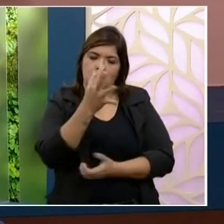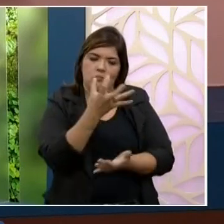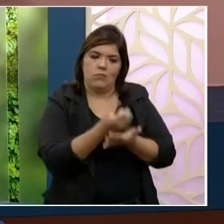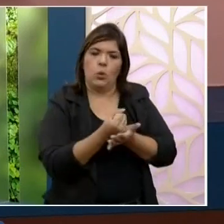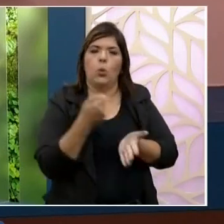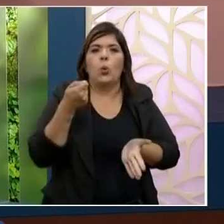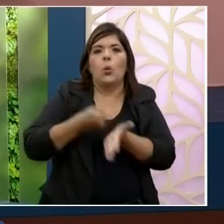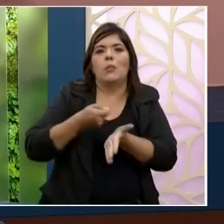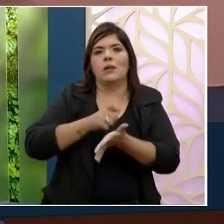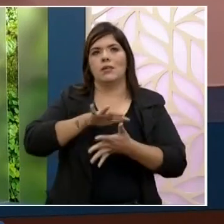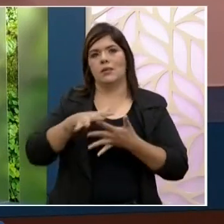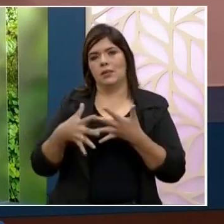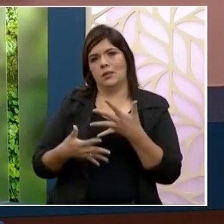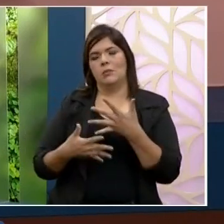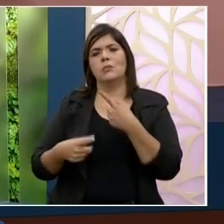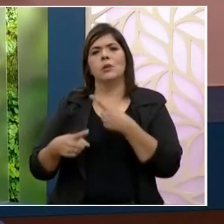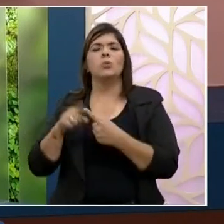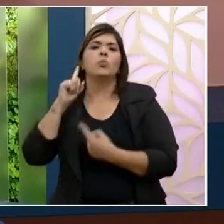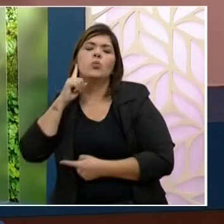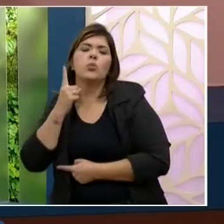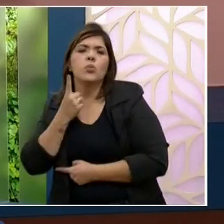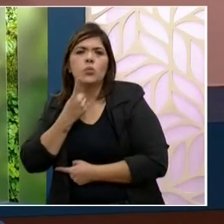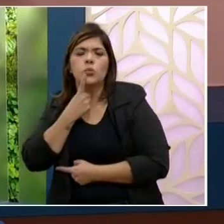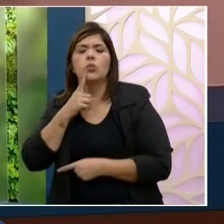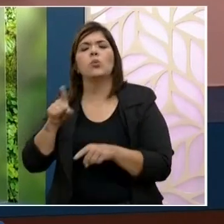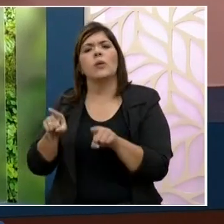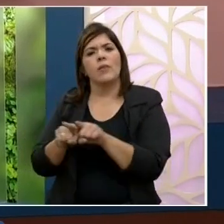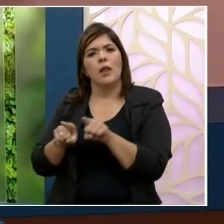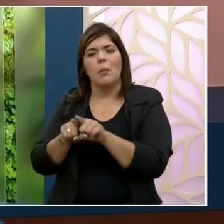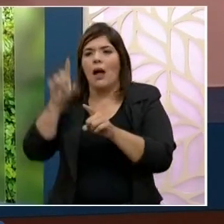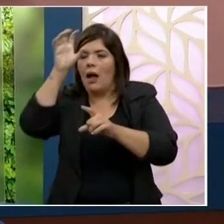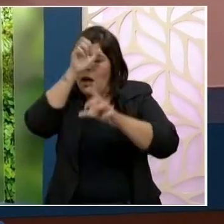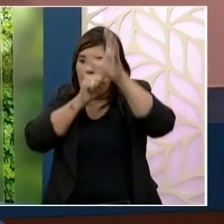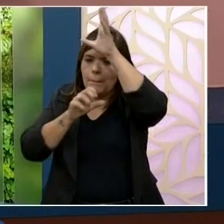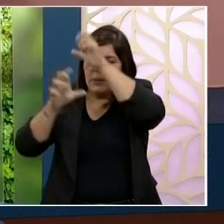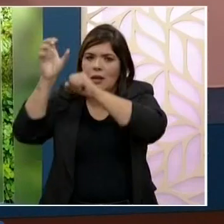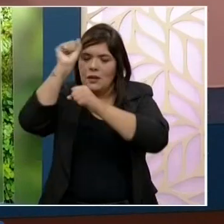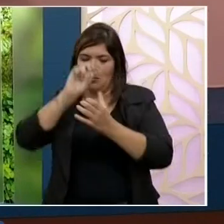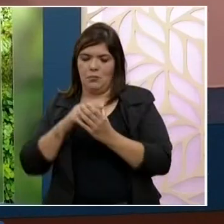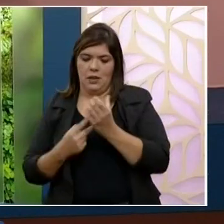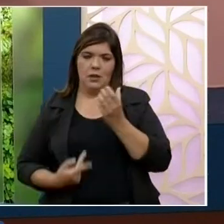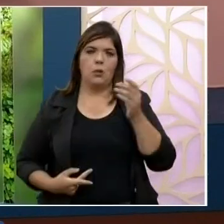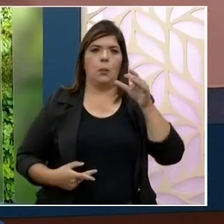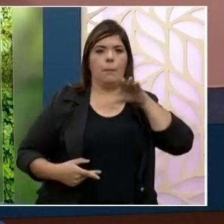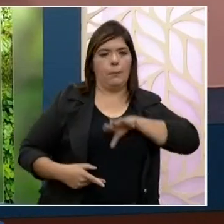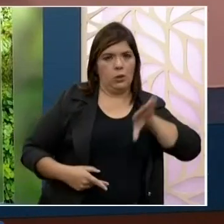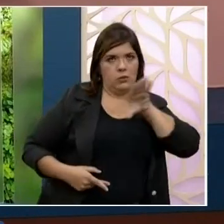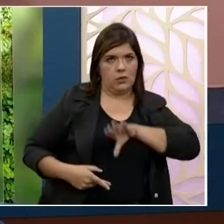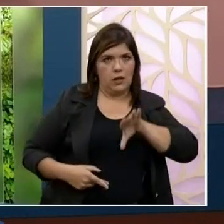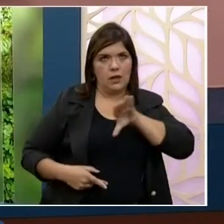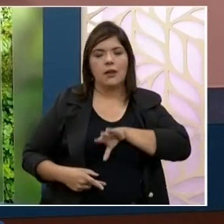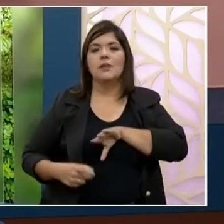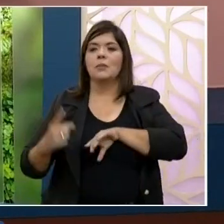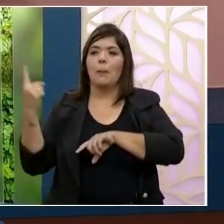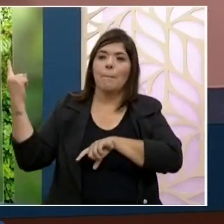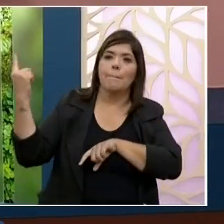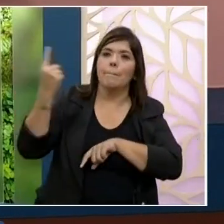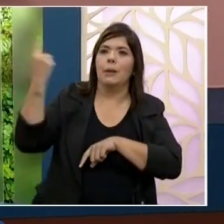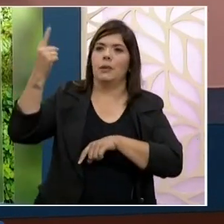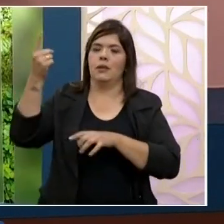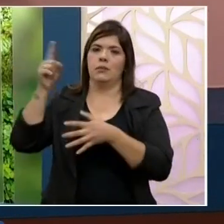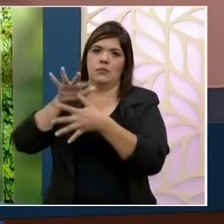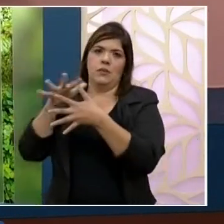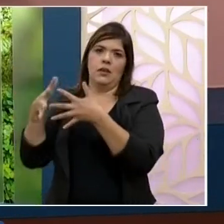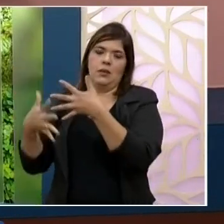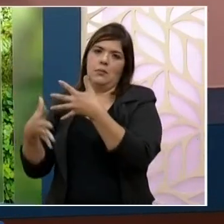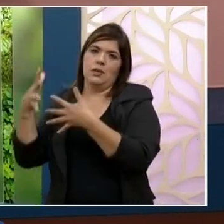das escolas, para que os surdos eles tivessem esse aprendizado bilíngue, né? Ele aprender a Libras como primeira língua, que